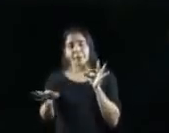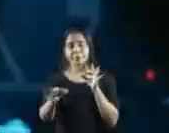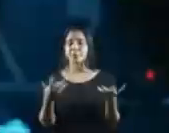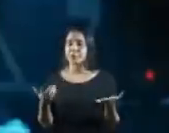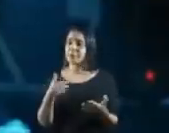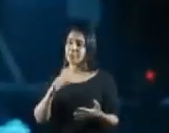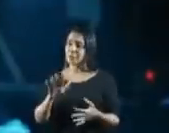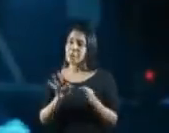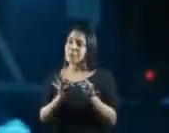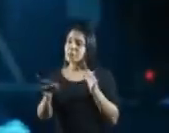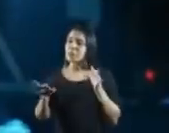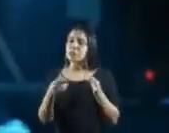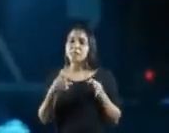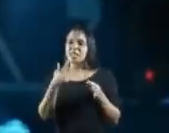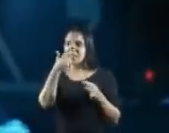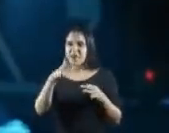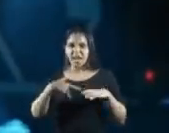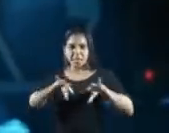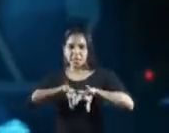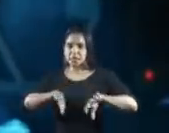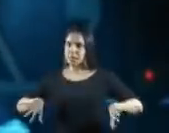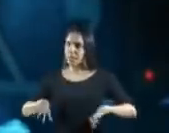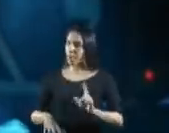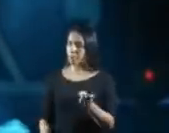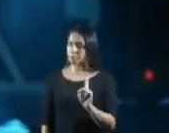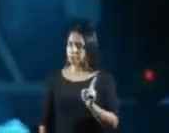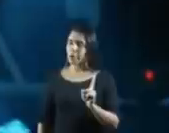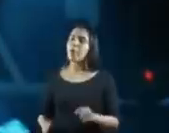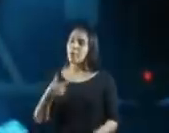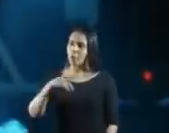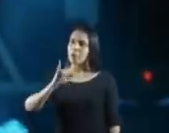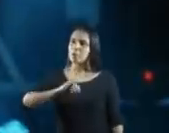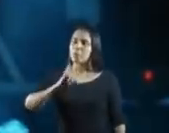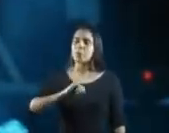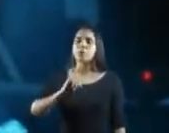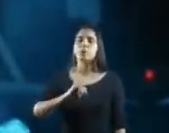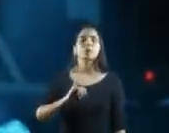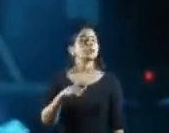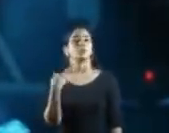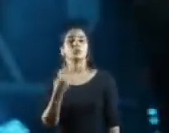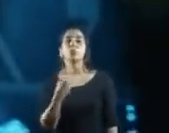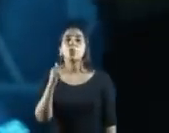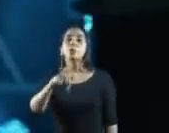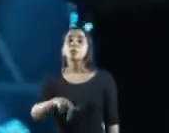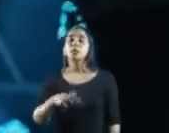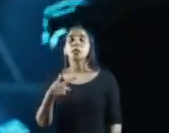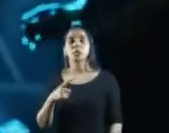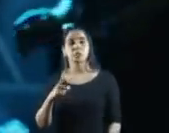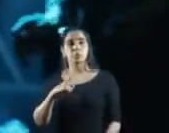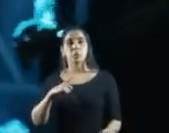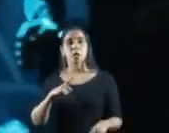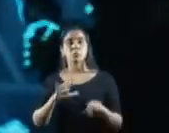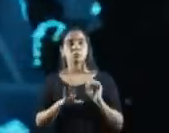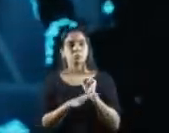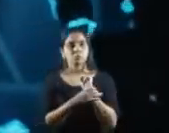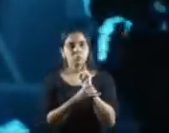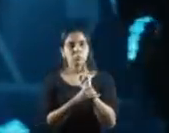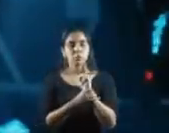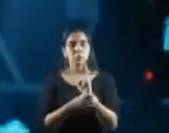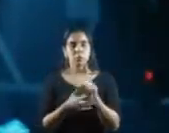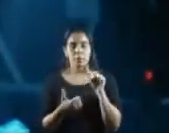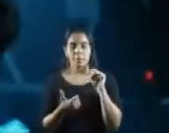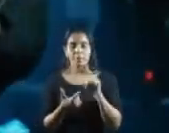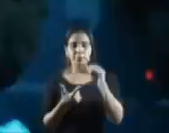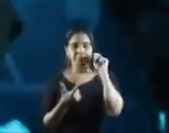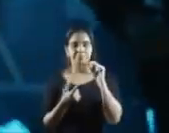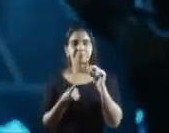distância não nos separa, isso que é muito importante. E estamos aqui com toda a segurança. Furar até meu